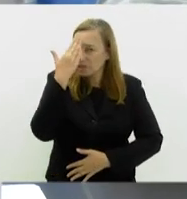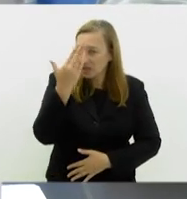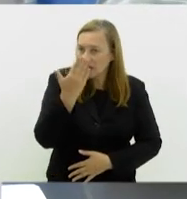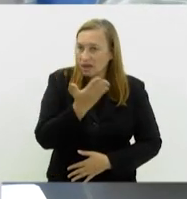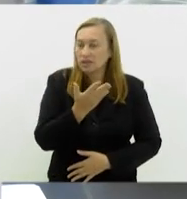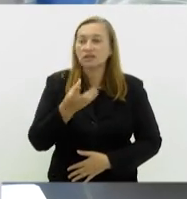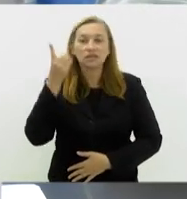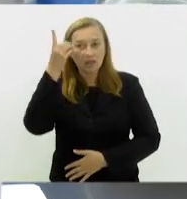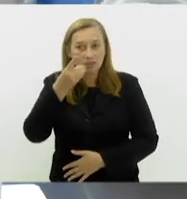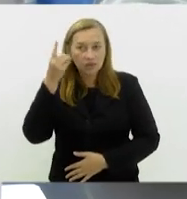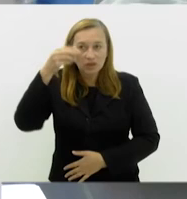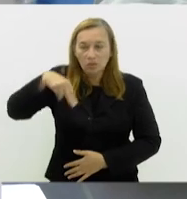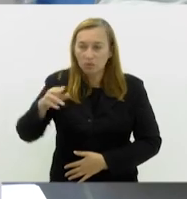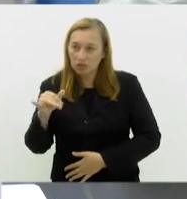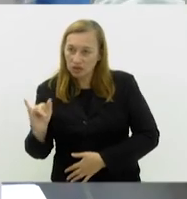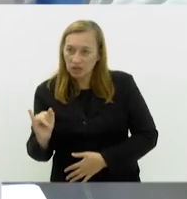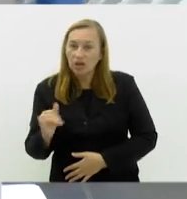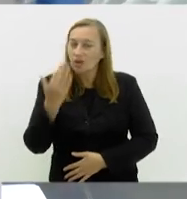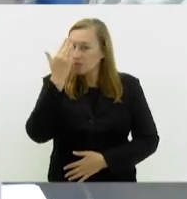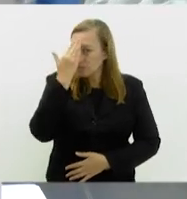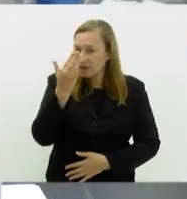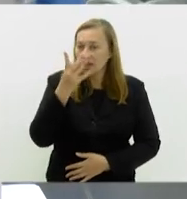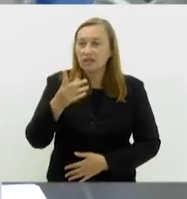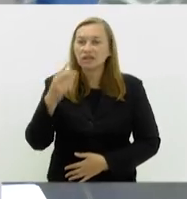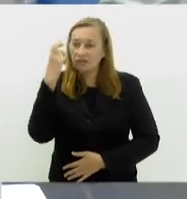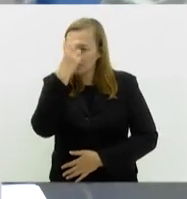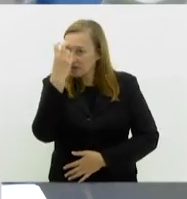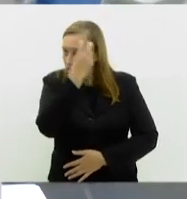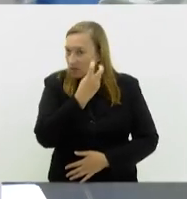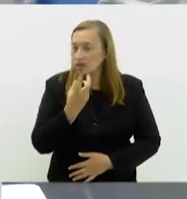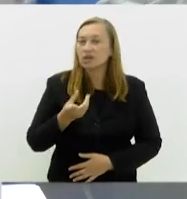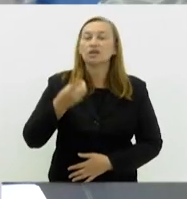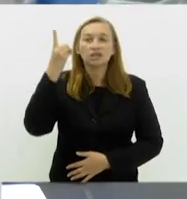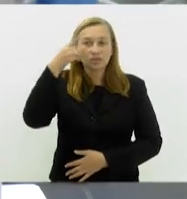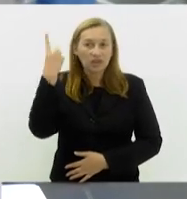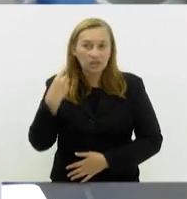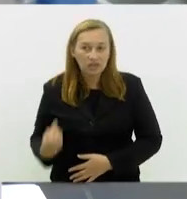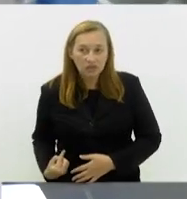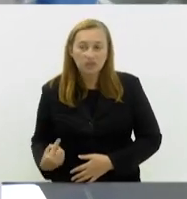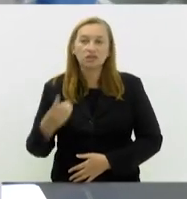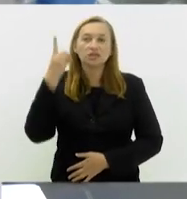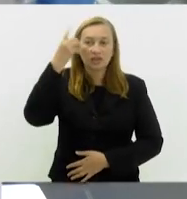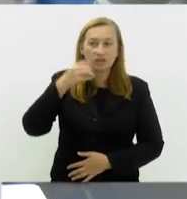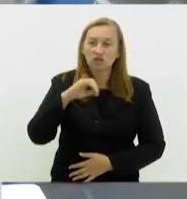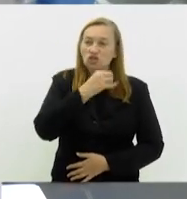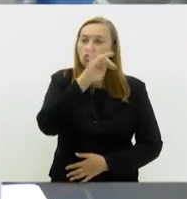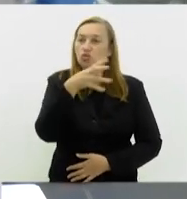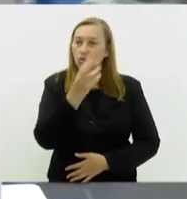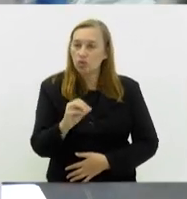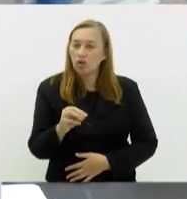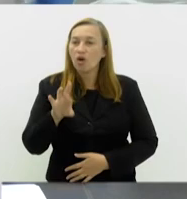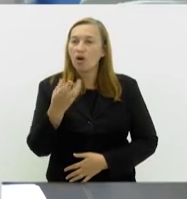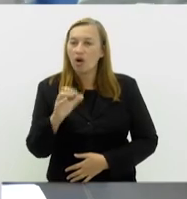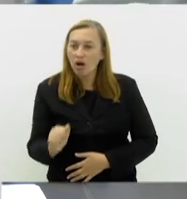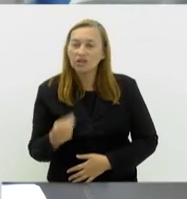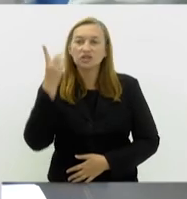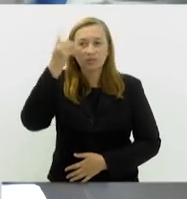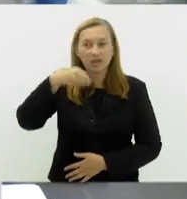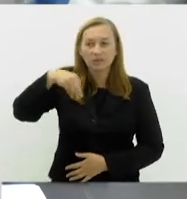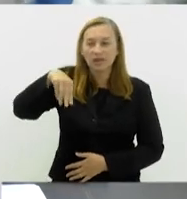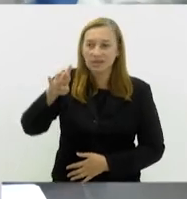obrigada deputado munir Neto deputada Verônica Lima deputada Dani Balbo Deputado Júlio Rocha Deputado Marcelo